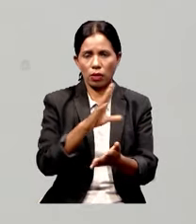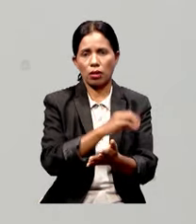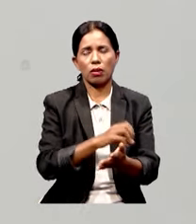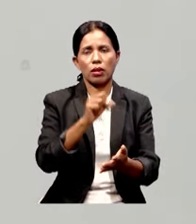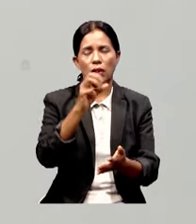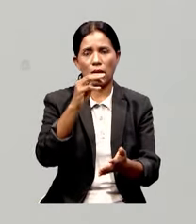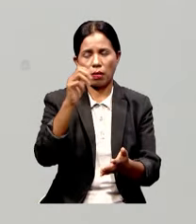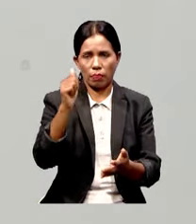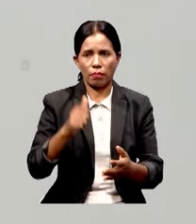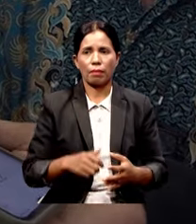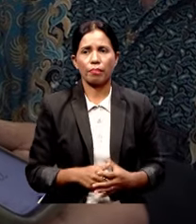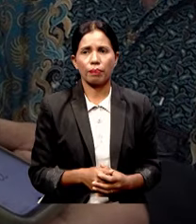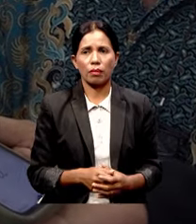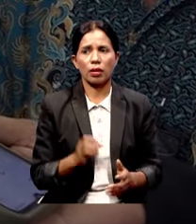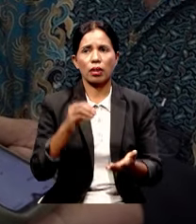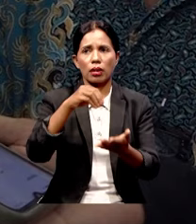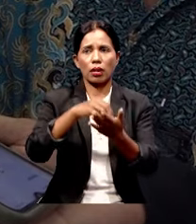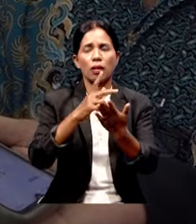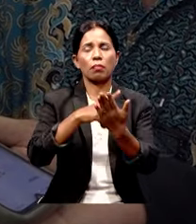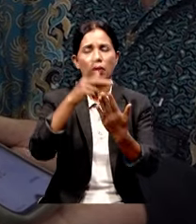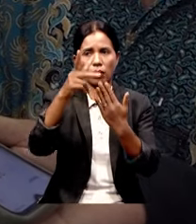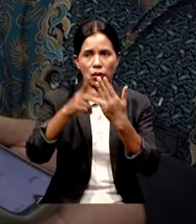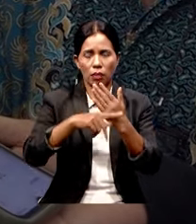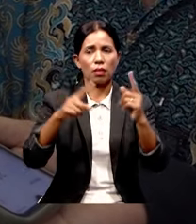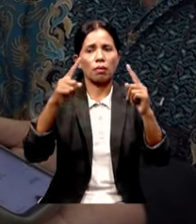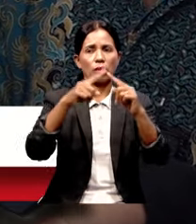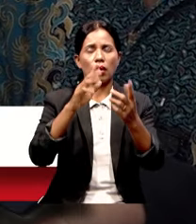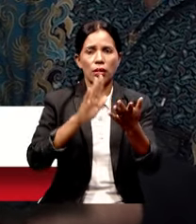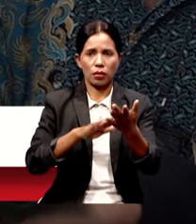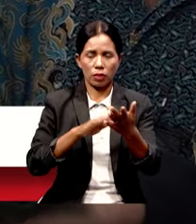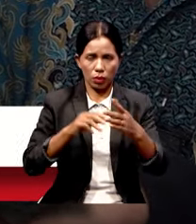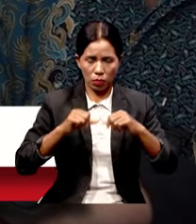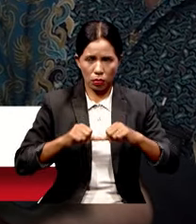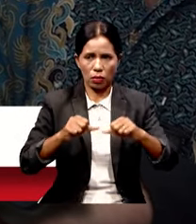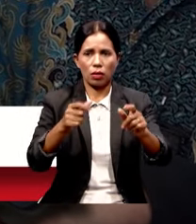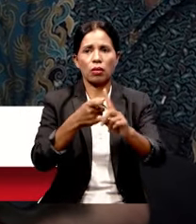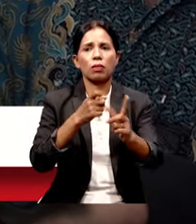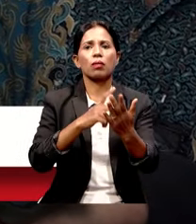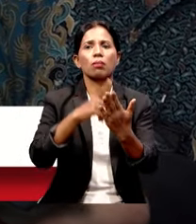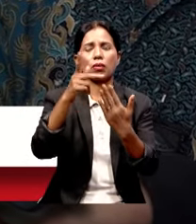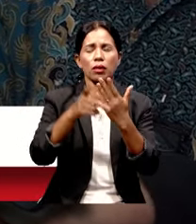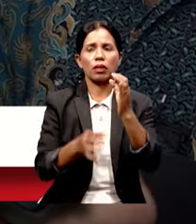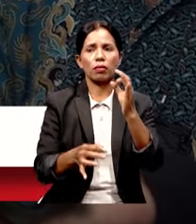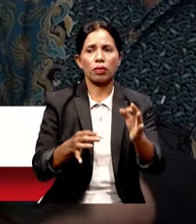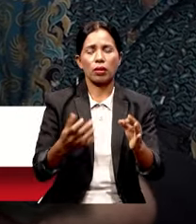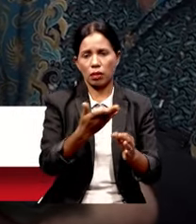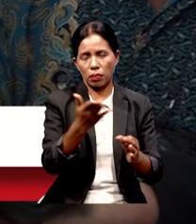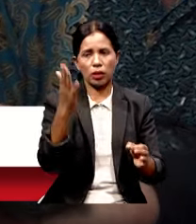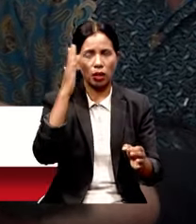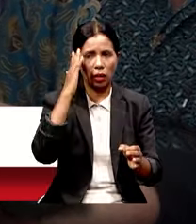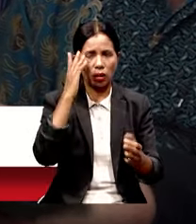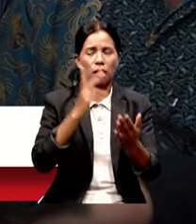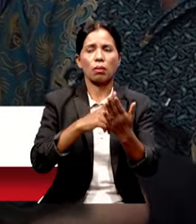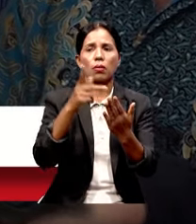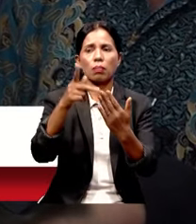básico. Lança programa Prontidão para a Escola, a nessa continuação ainda o seu programa, cara que passaram de botar até no